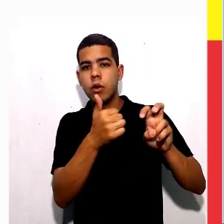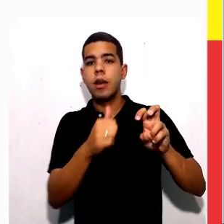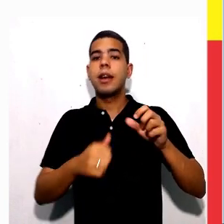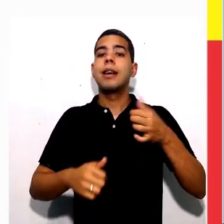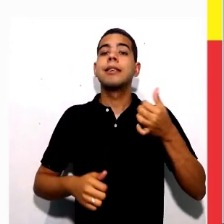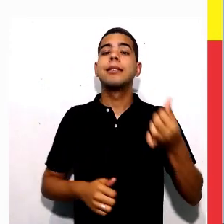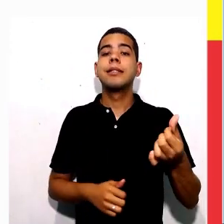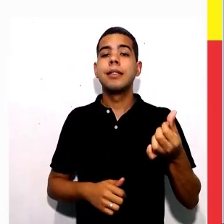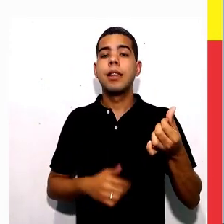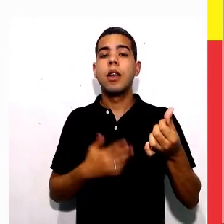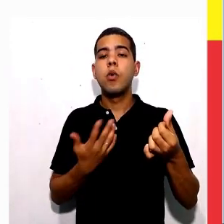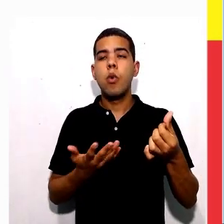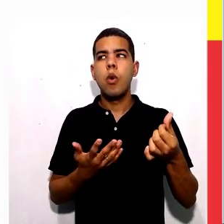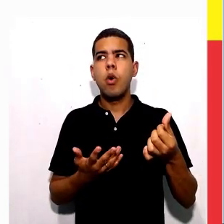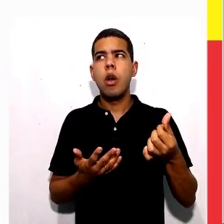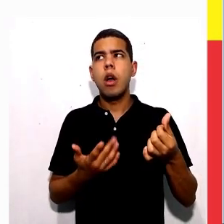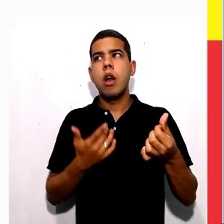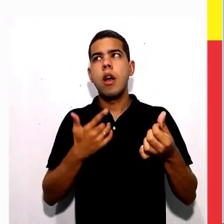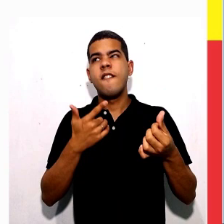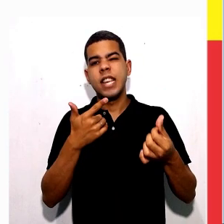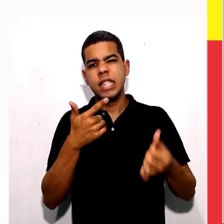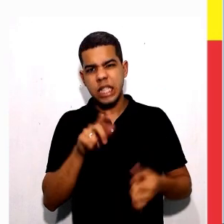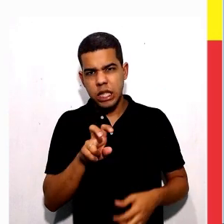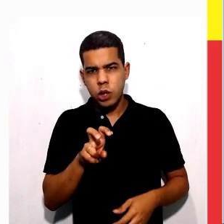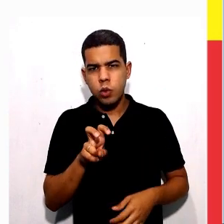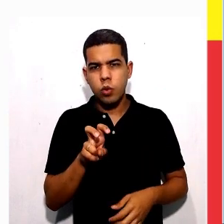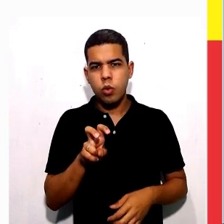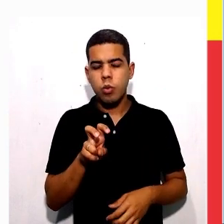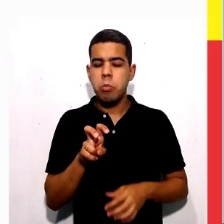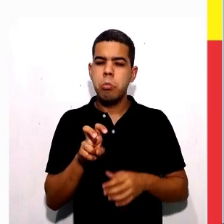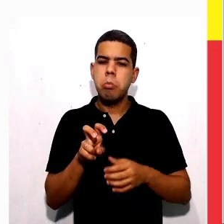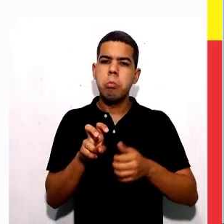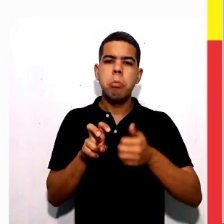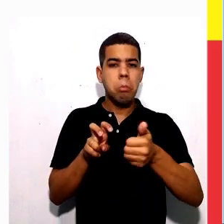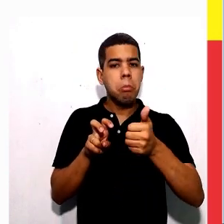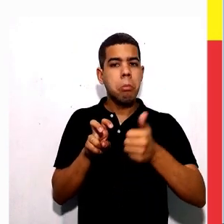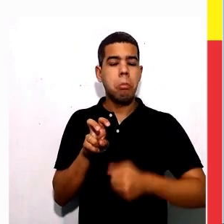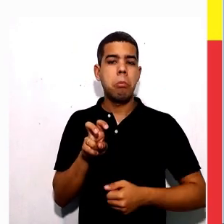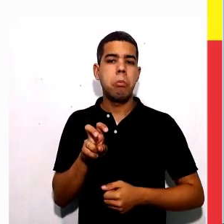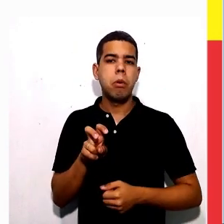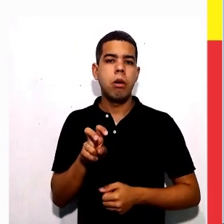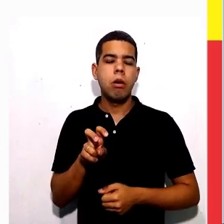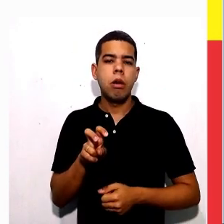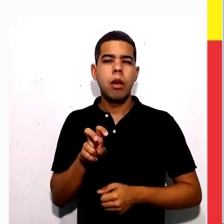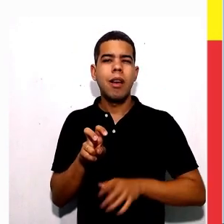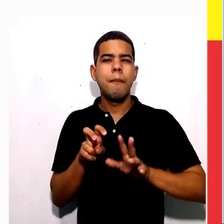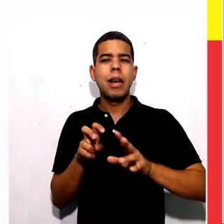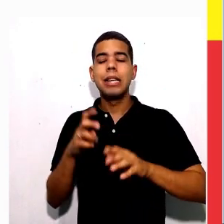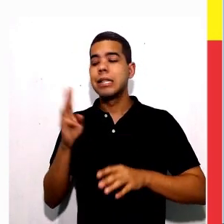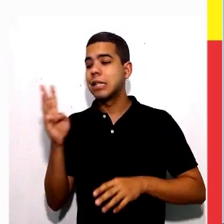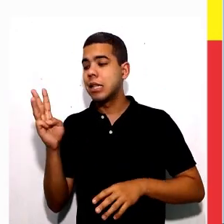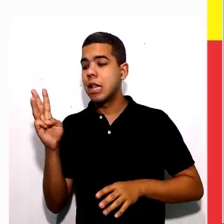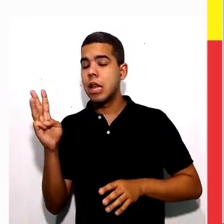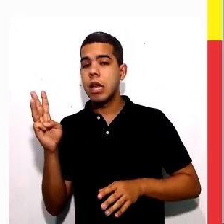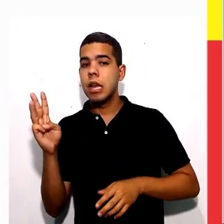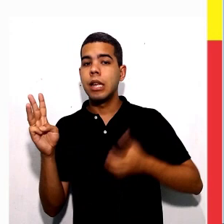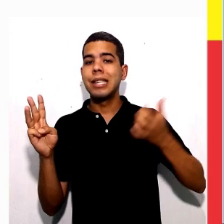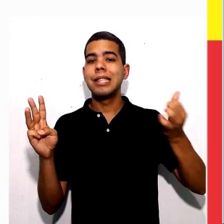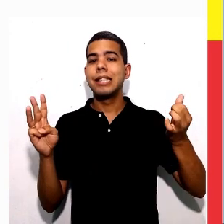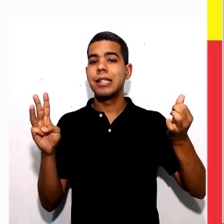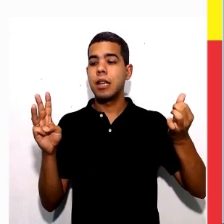6. Você vai dizer, tem 25. Beleza. Mas se eu quiser saber, ó, da 3 para 6, eu